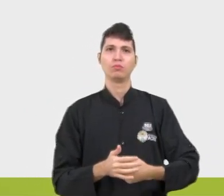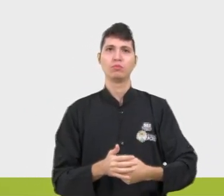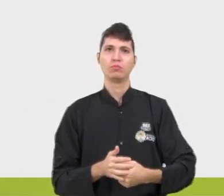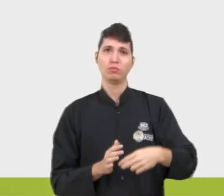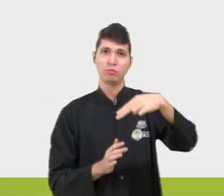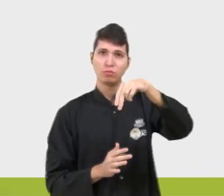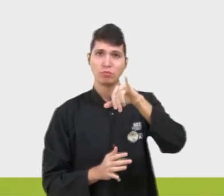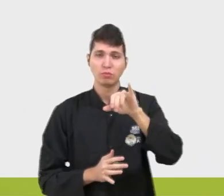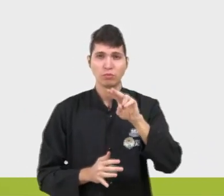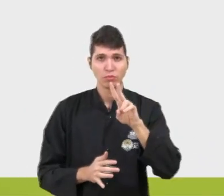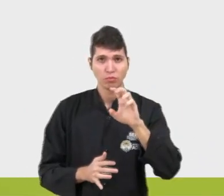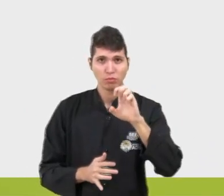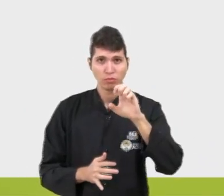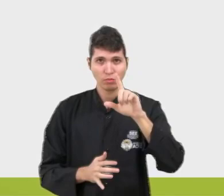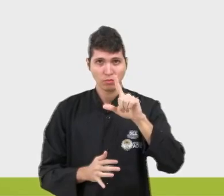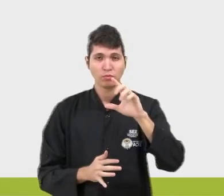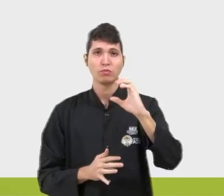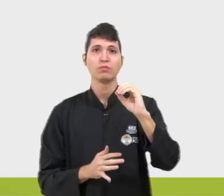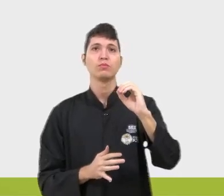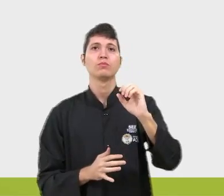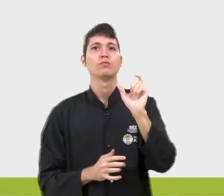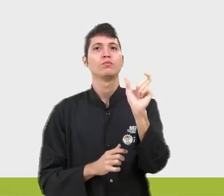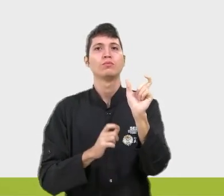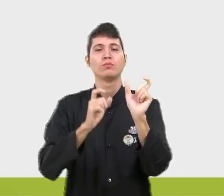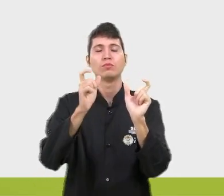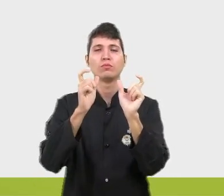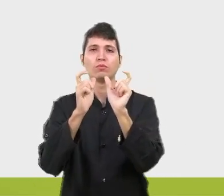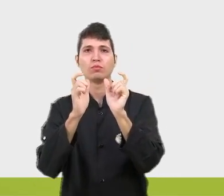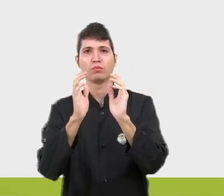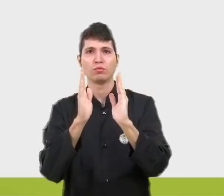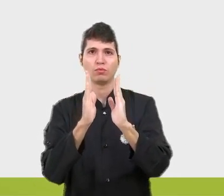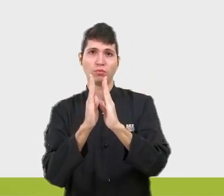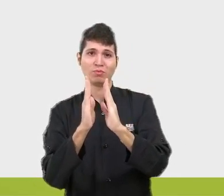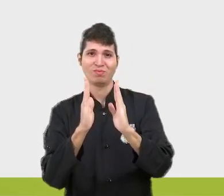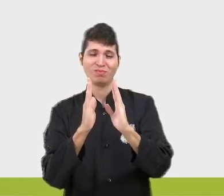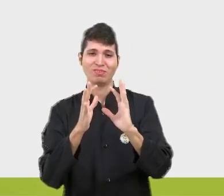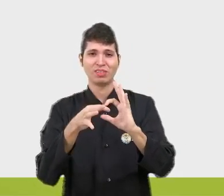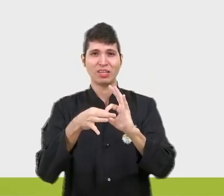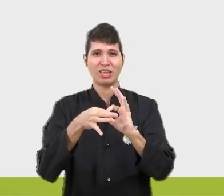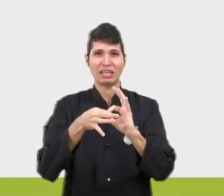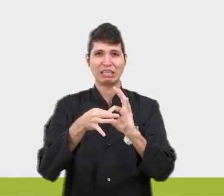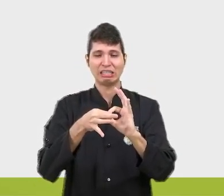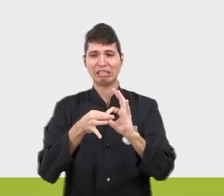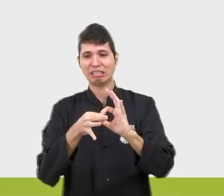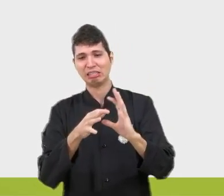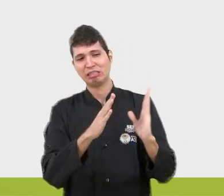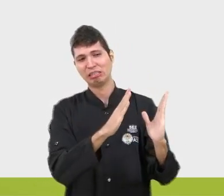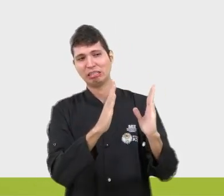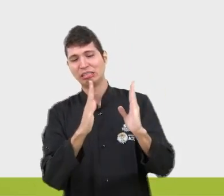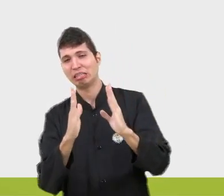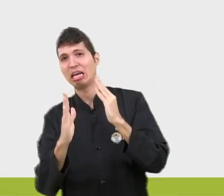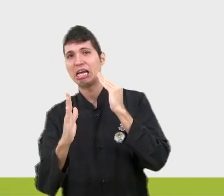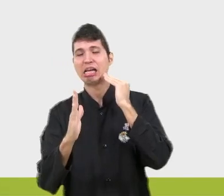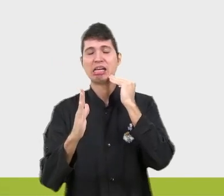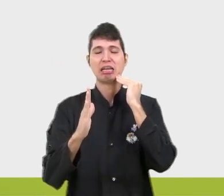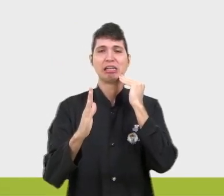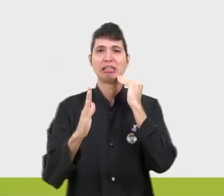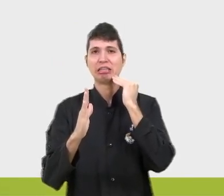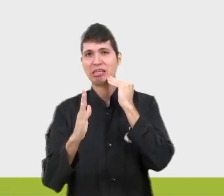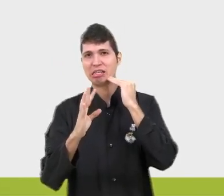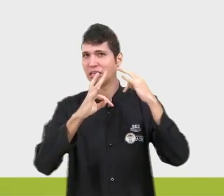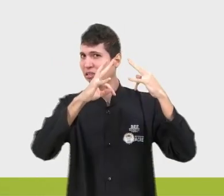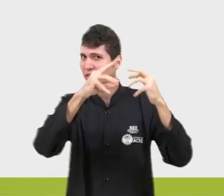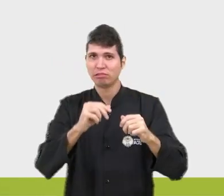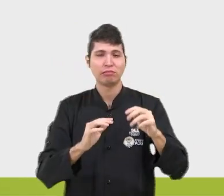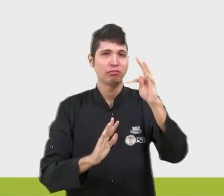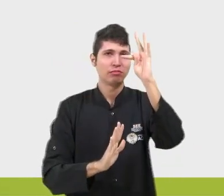0, palavras e períodos justapostos e desconexos ao longo de todo o texto,